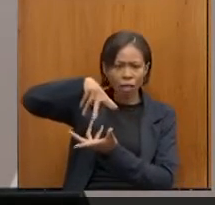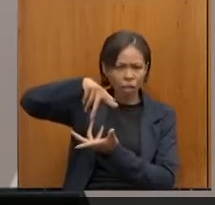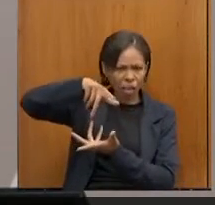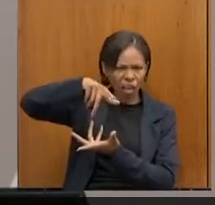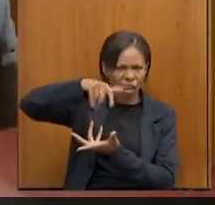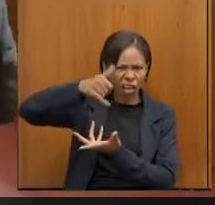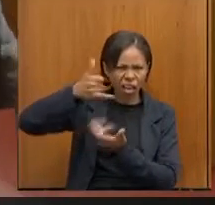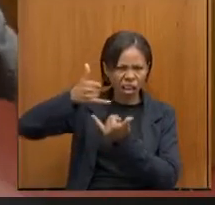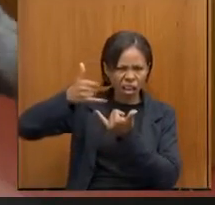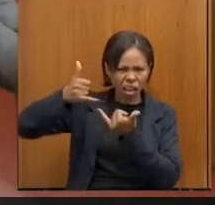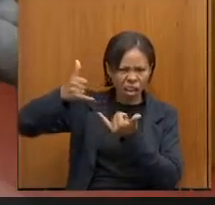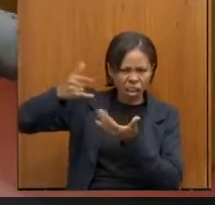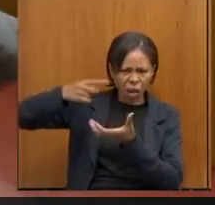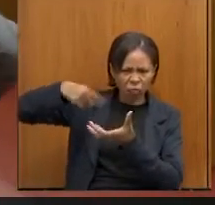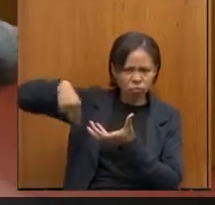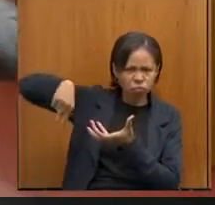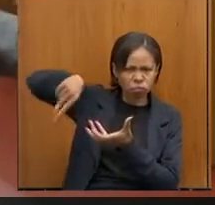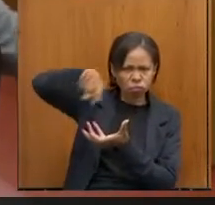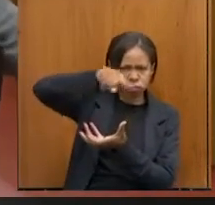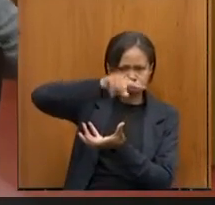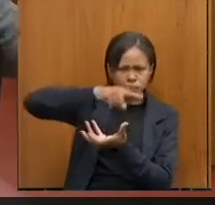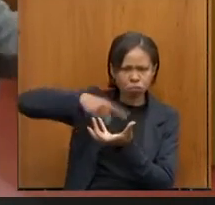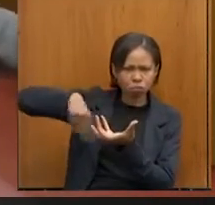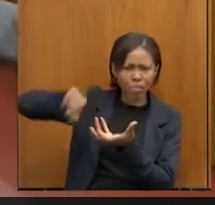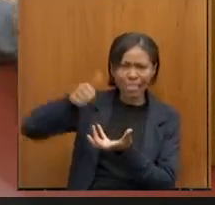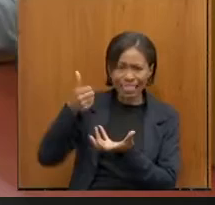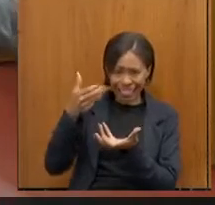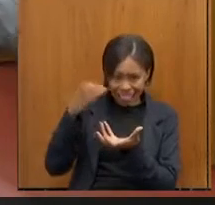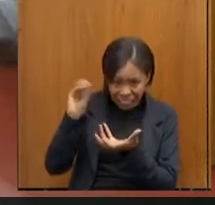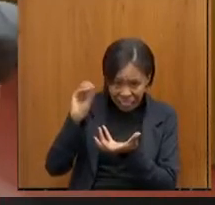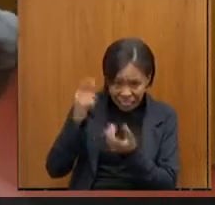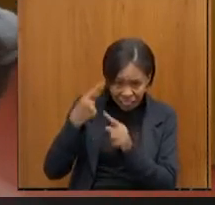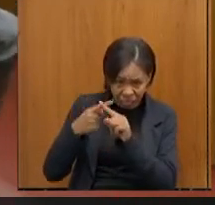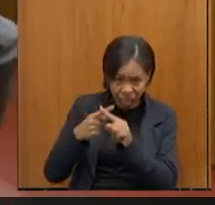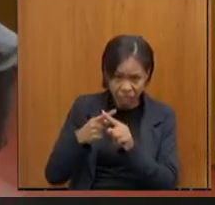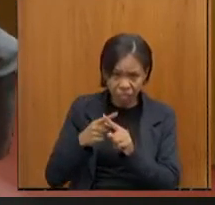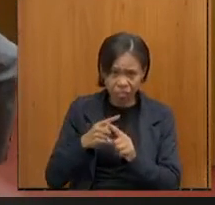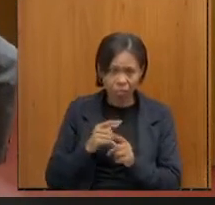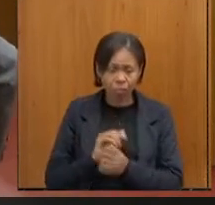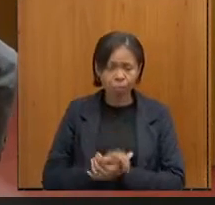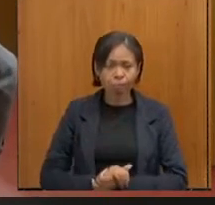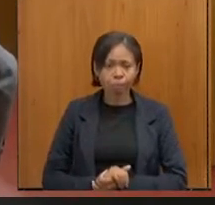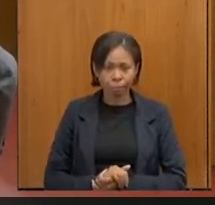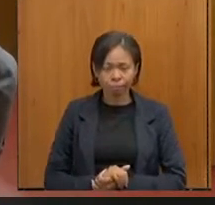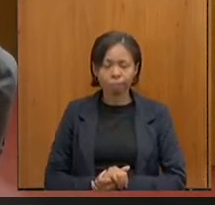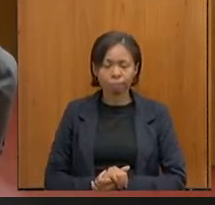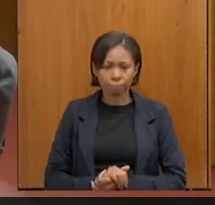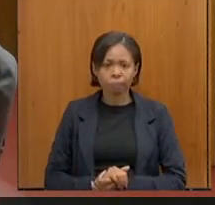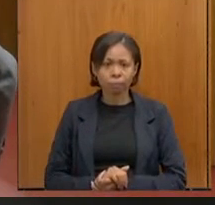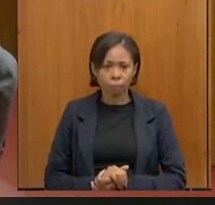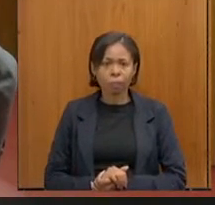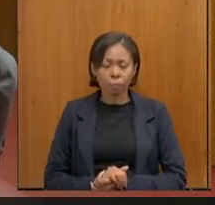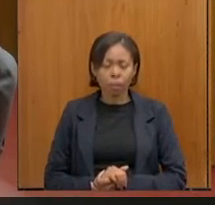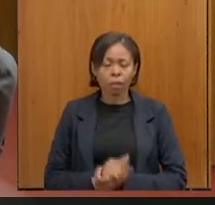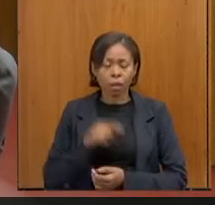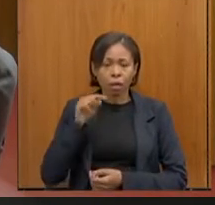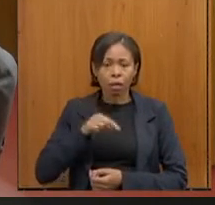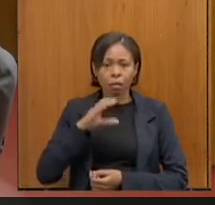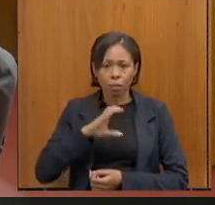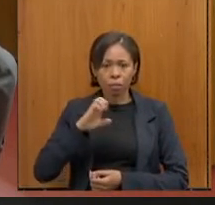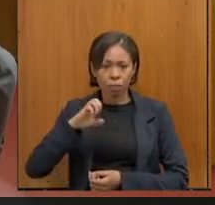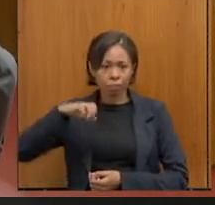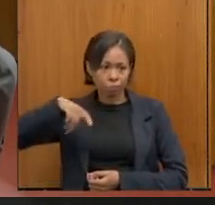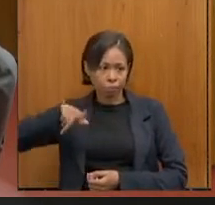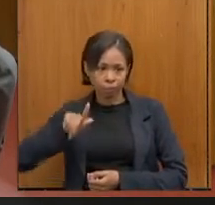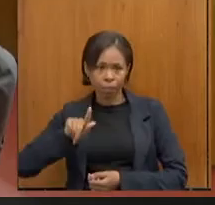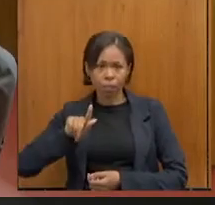bobagem não é isso foi isso mesmo informação e com a Cemig tem uma rede superior a 500 mil